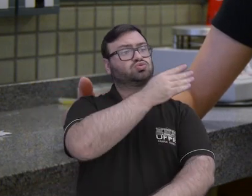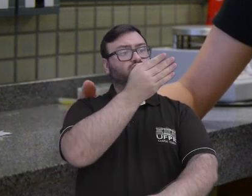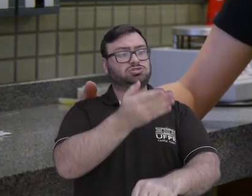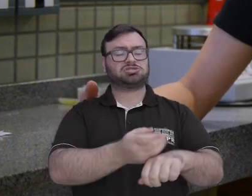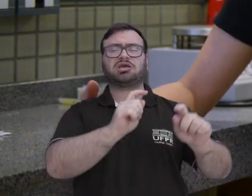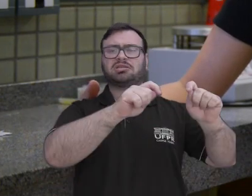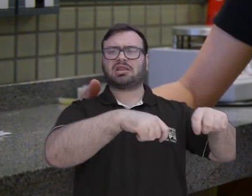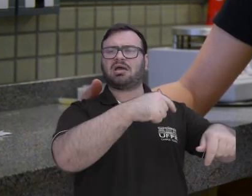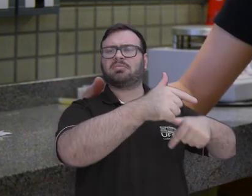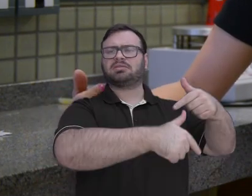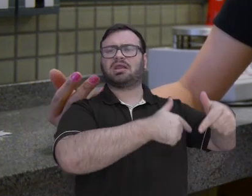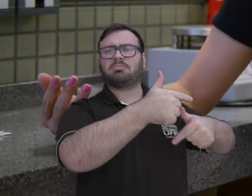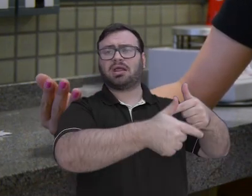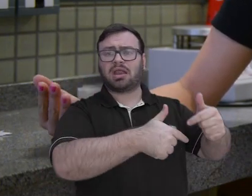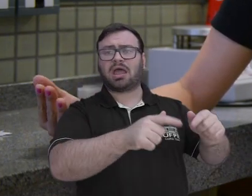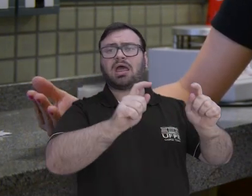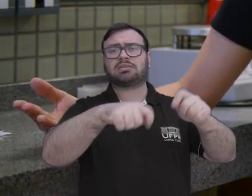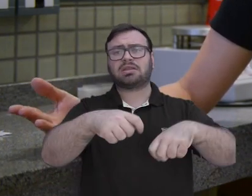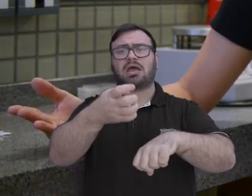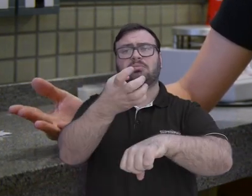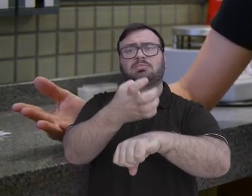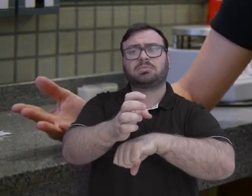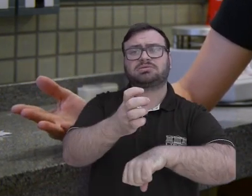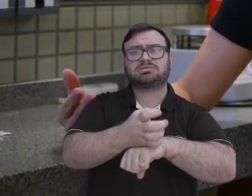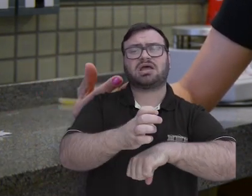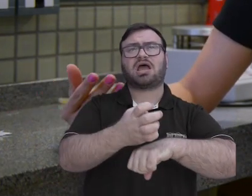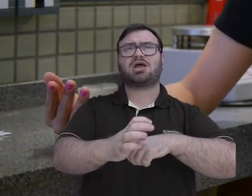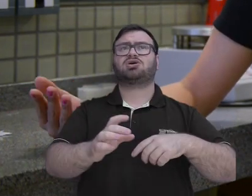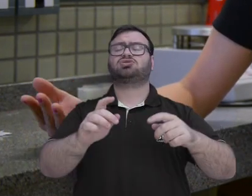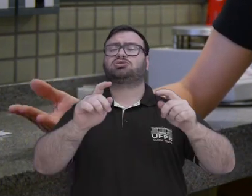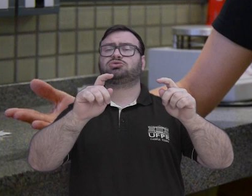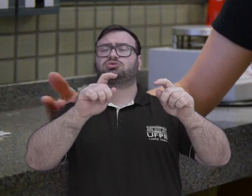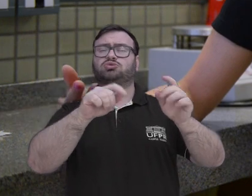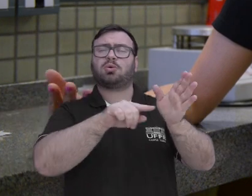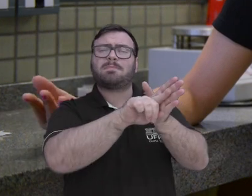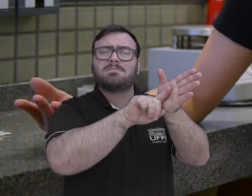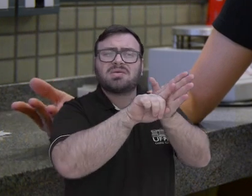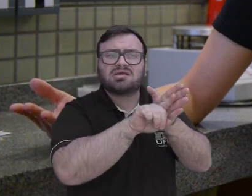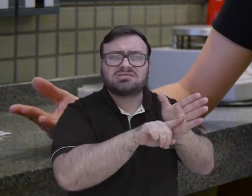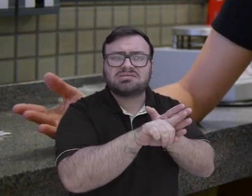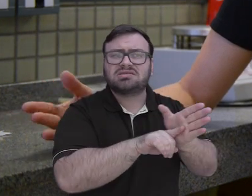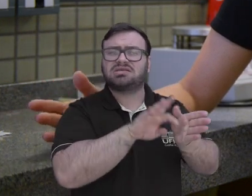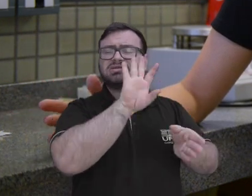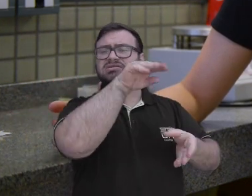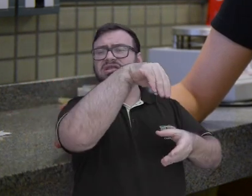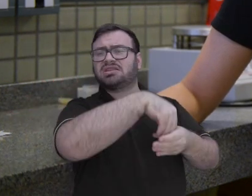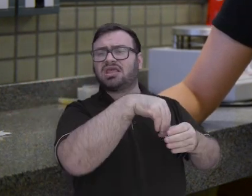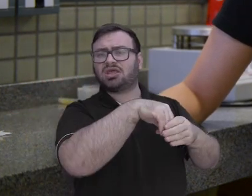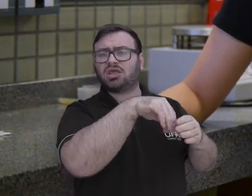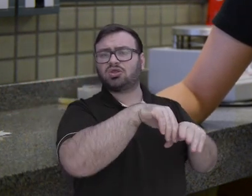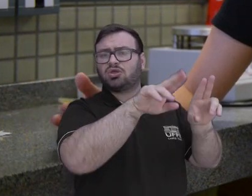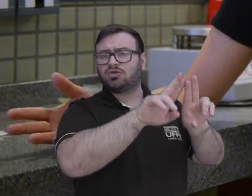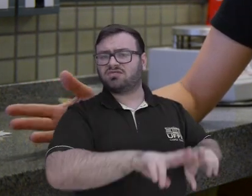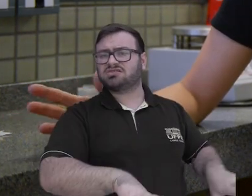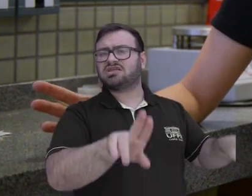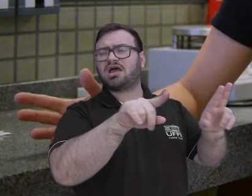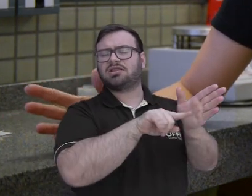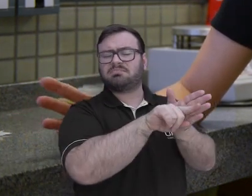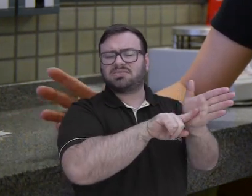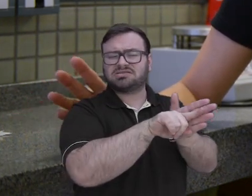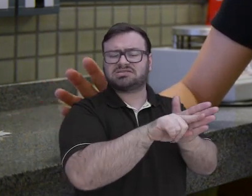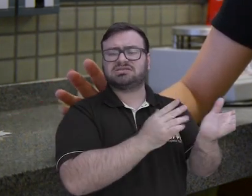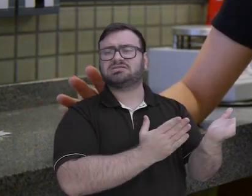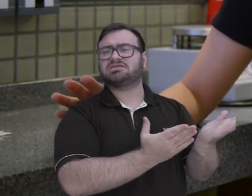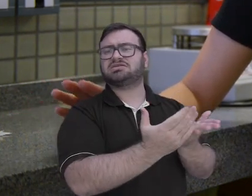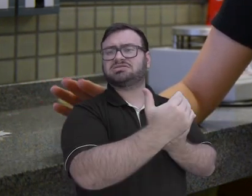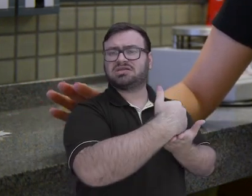estágio, para fazer pesquisas na universidade, projetos de pesquisa, projetos de extensão. Então, o nosso